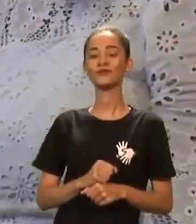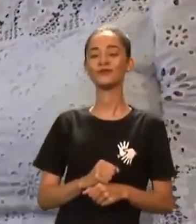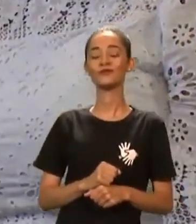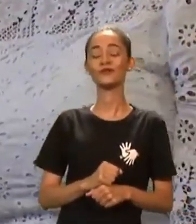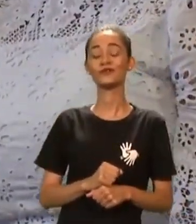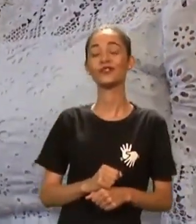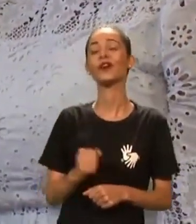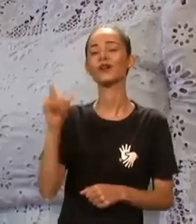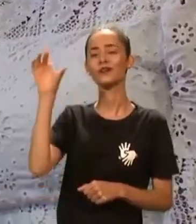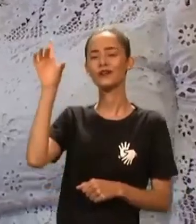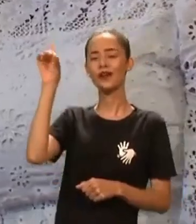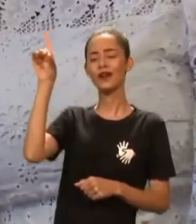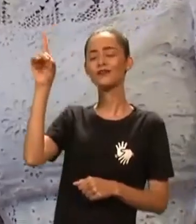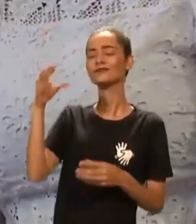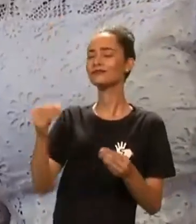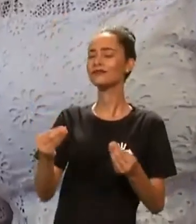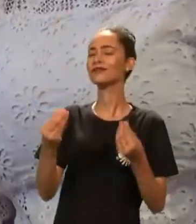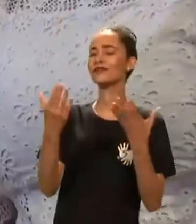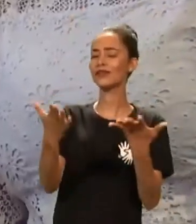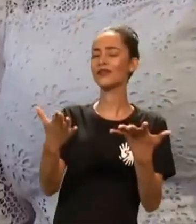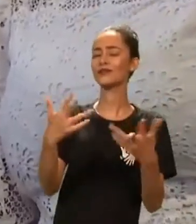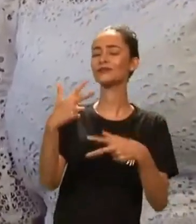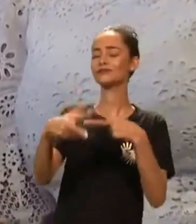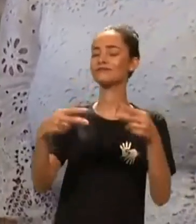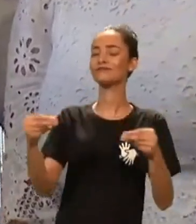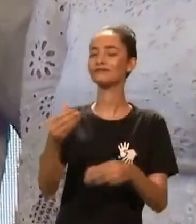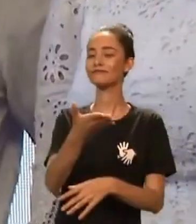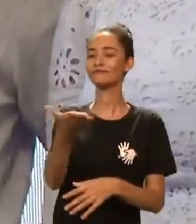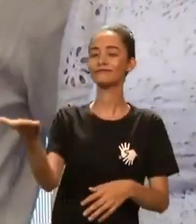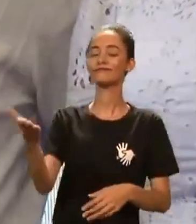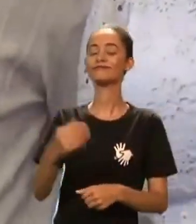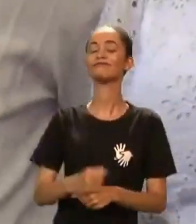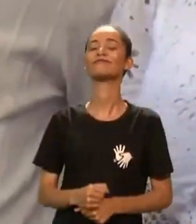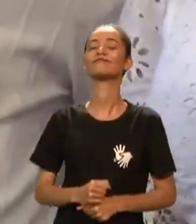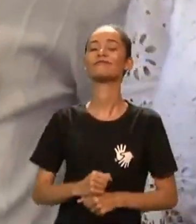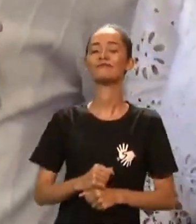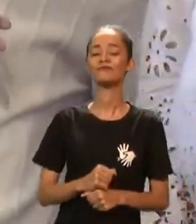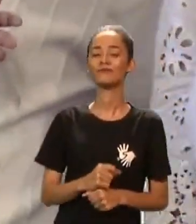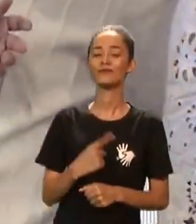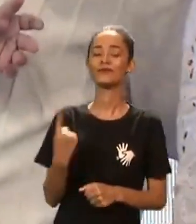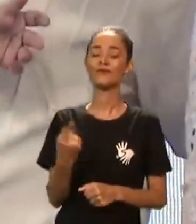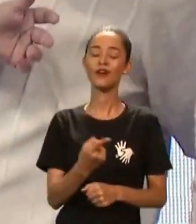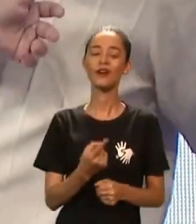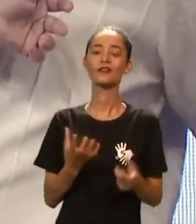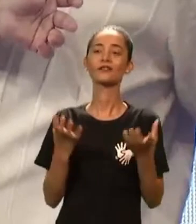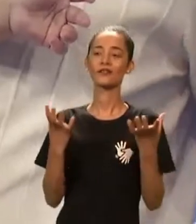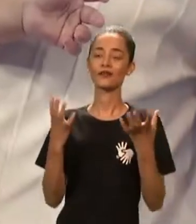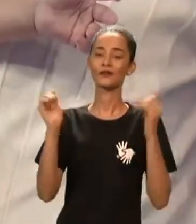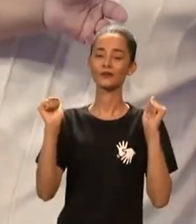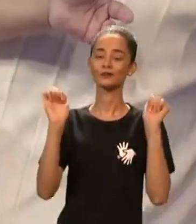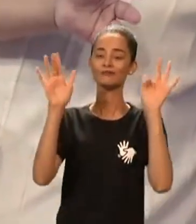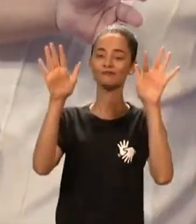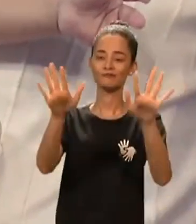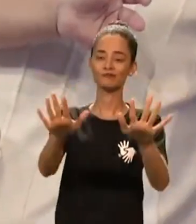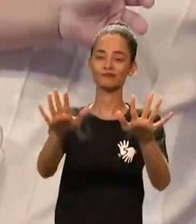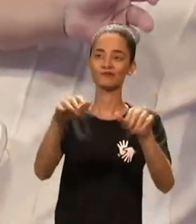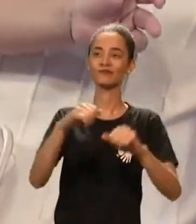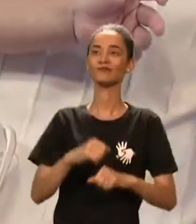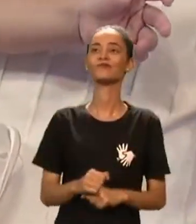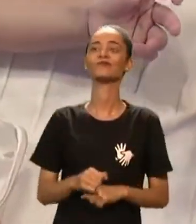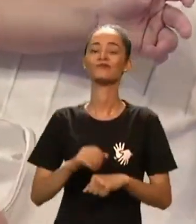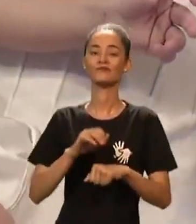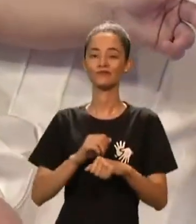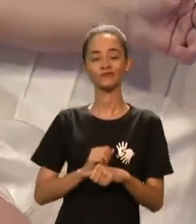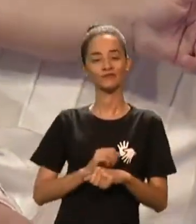concedeu a eles. E como igreja, nós queremos consagrar e abençoar nessa manhã. Você pode estender as